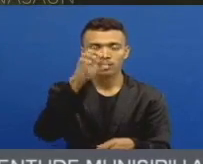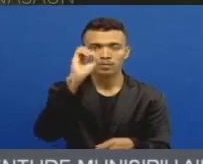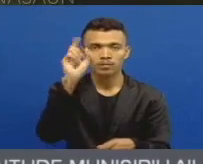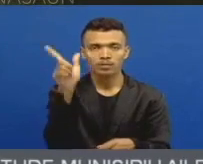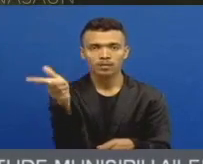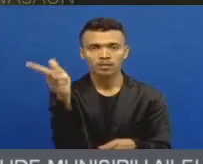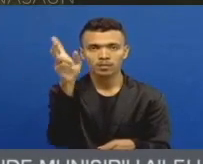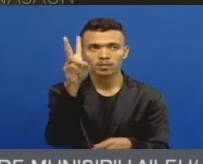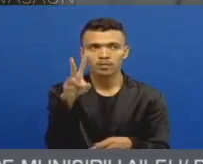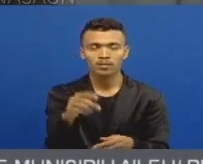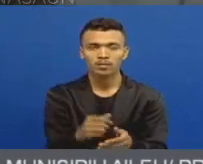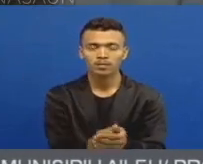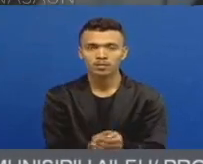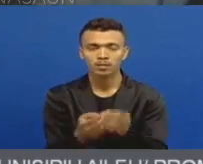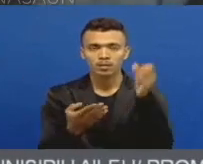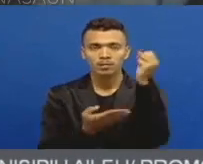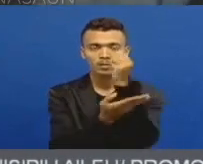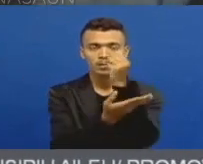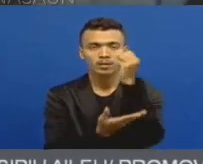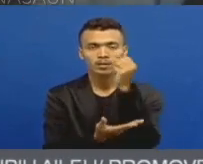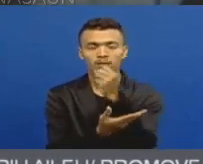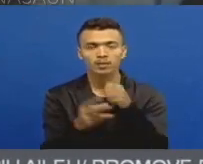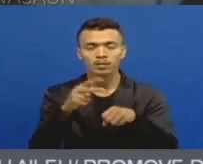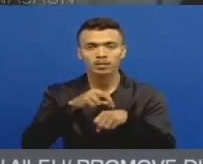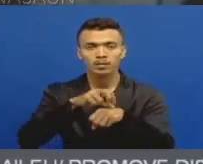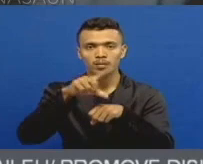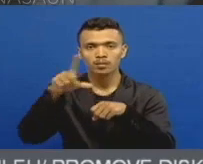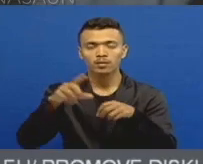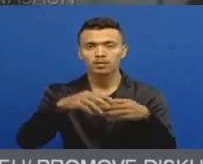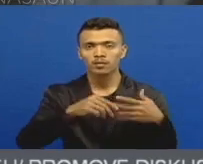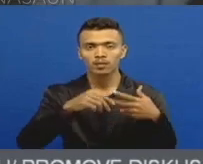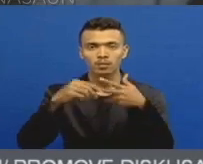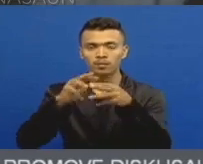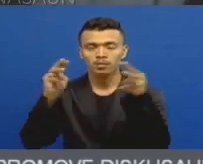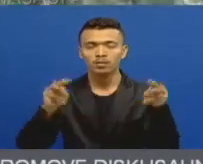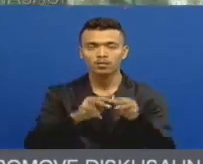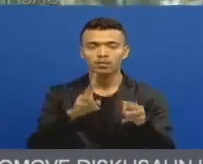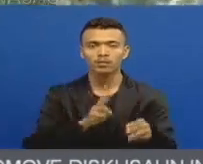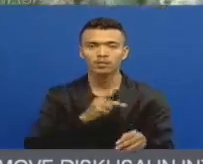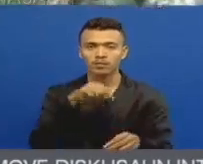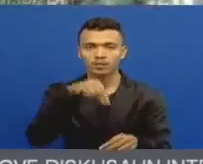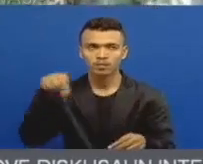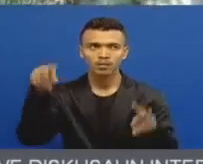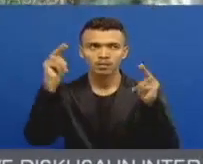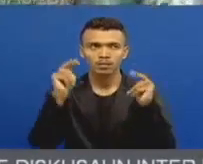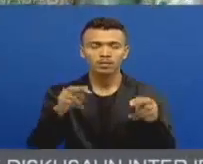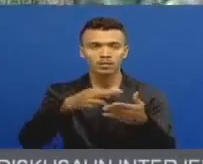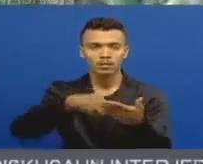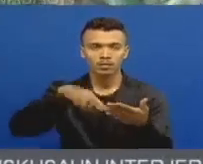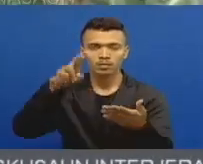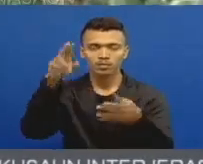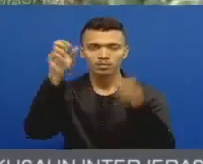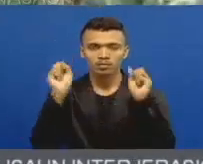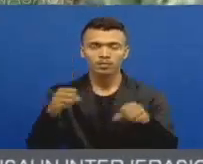katak, makina kua ai nebe mak iha teritorium nasional. Liu-liu munisipi Viqueque, tenki iha resistu, hodinune bele